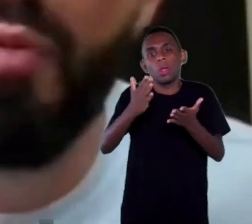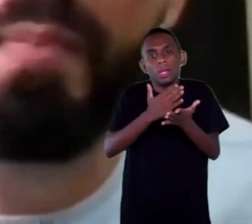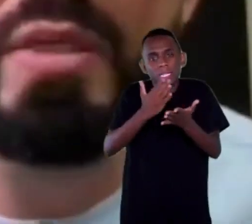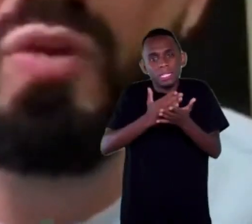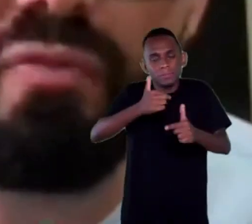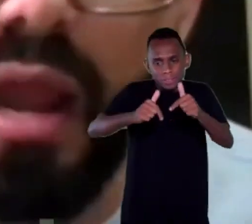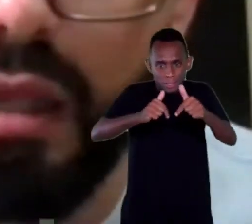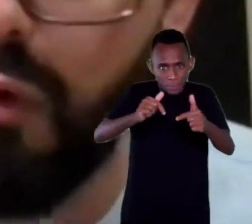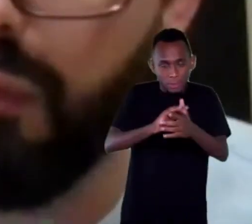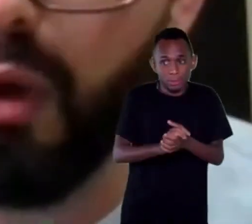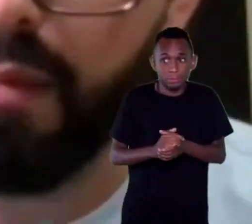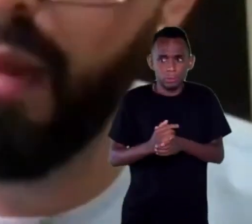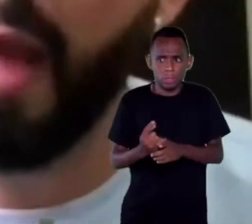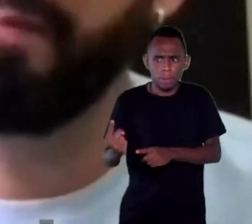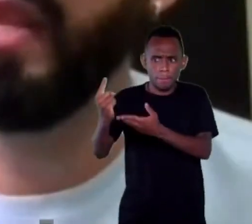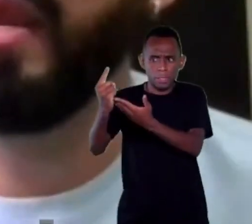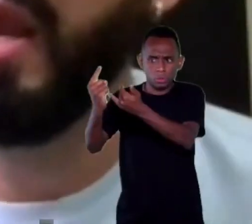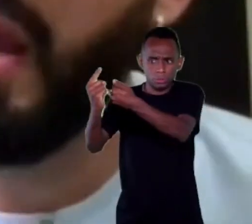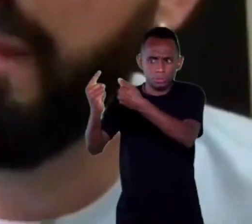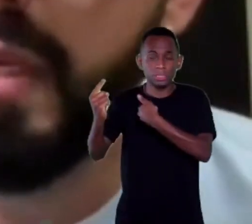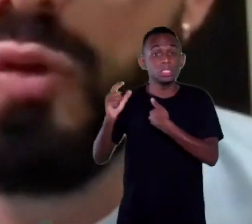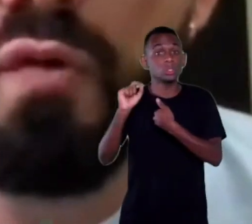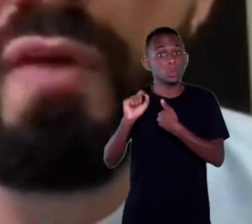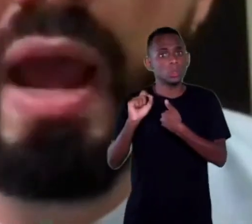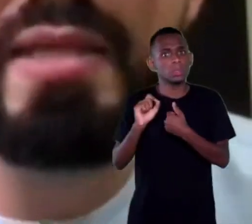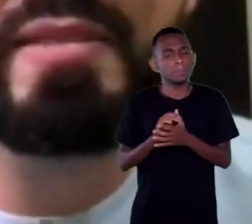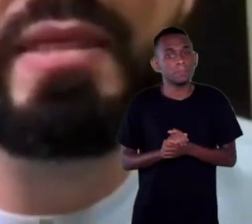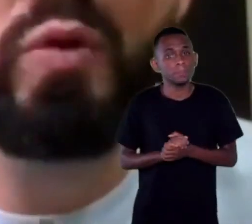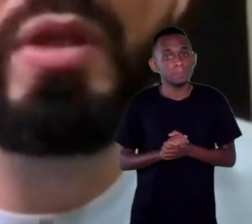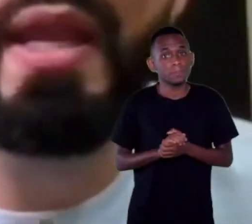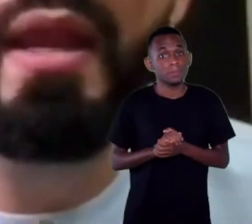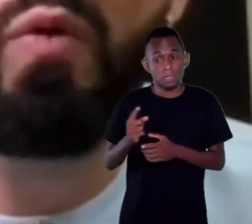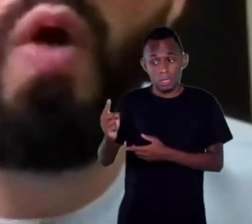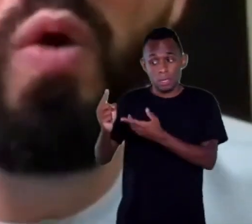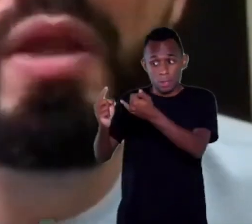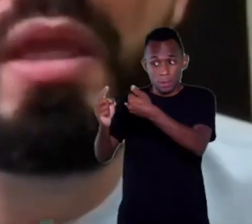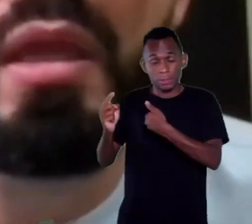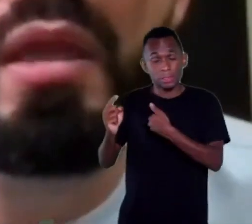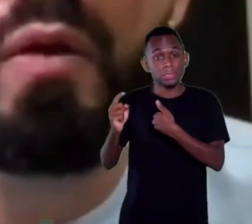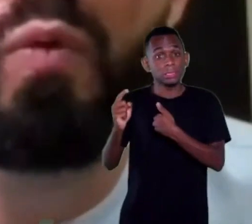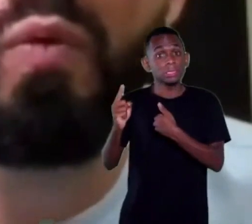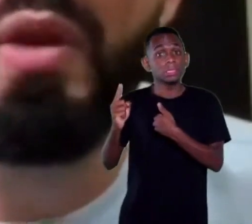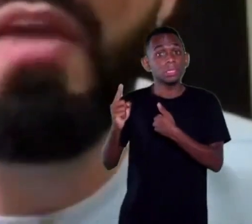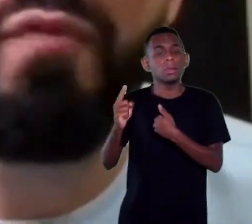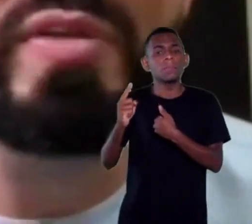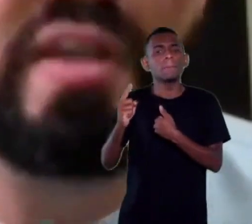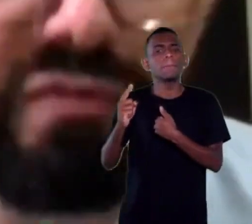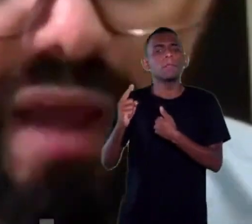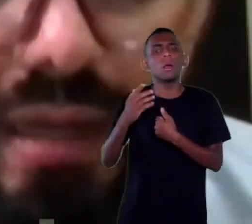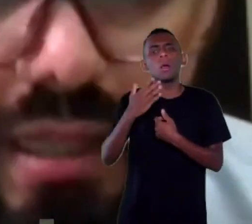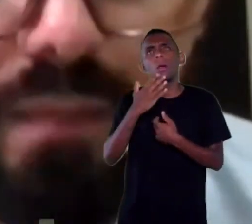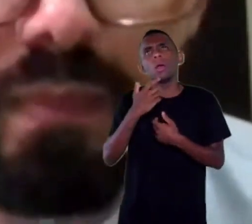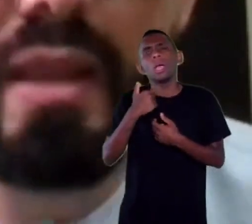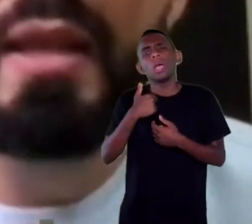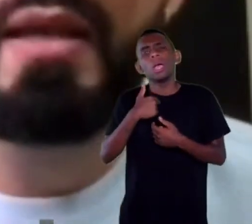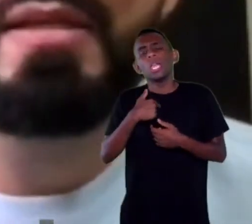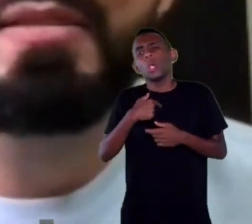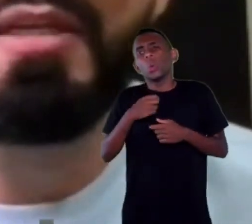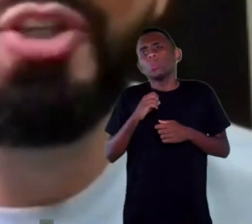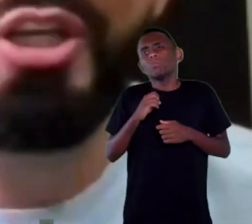eu até ouvi uma pessoa falando, não vou lembrar, a pessoa fala assim, o que você